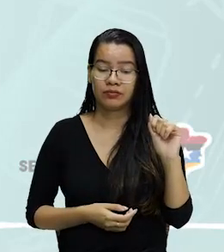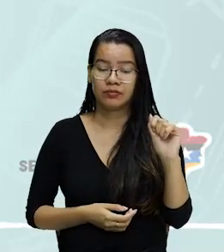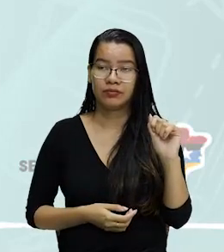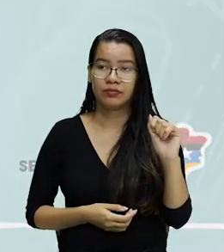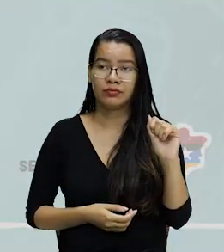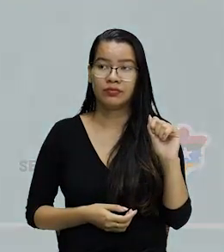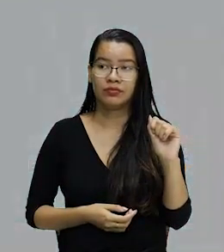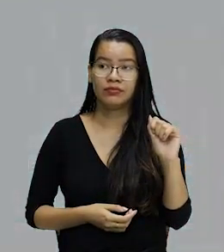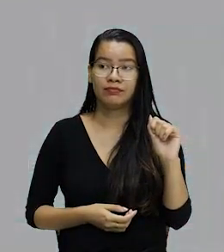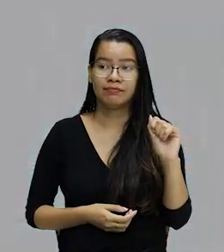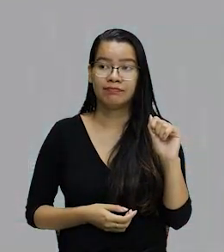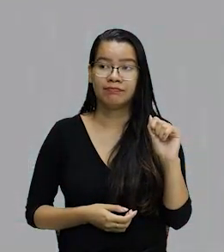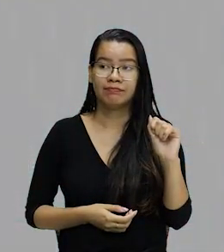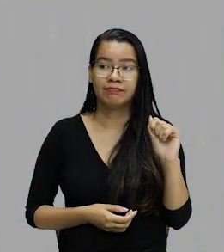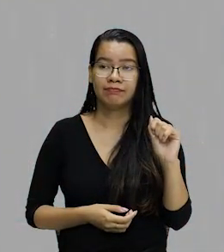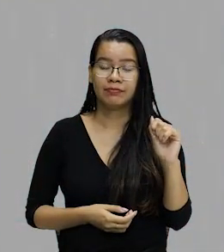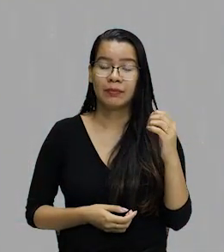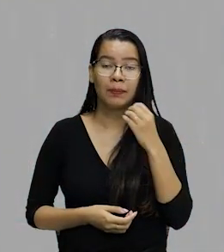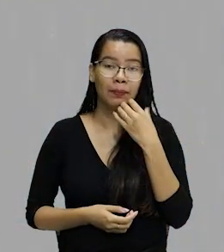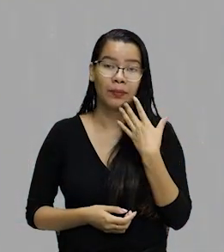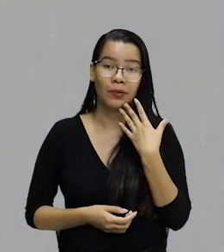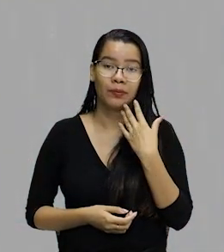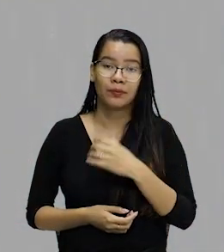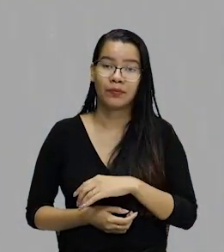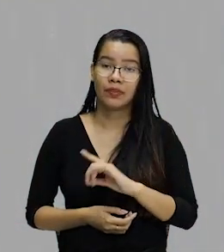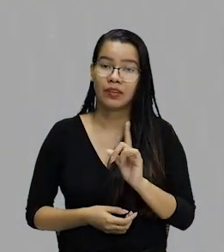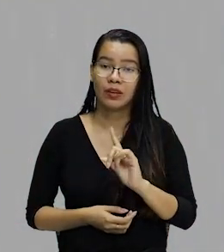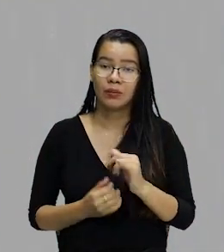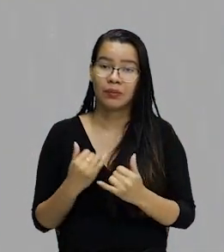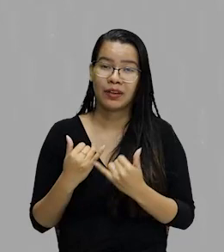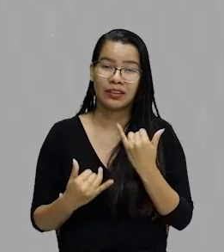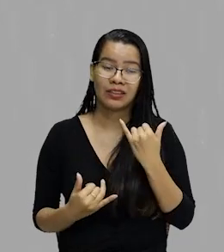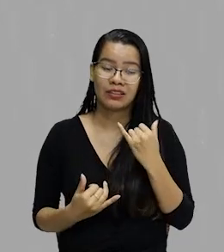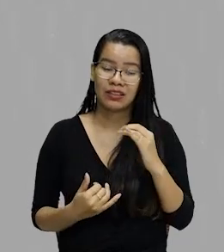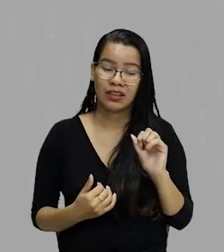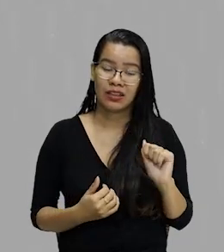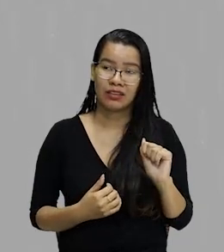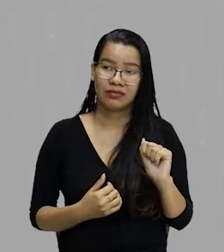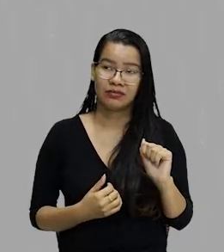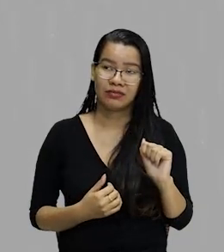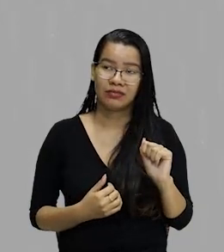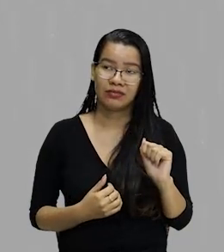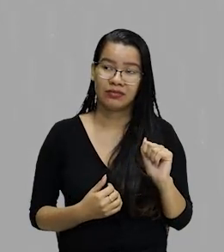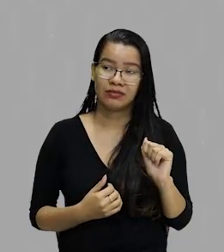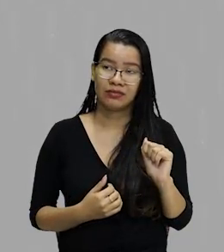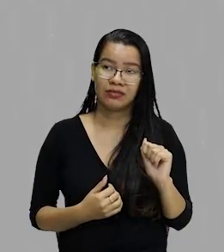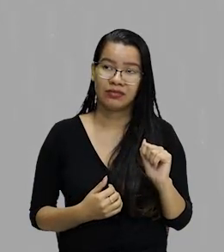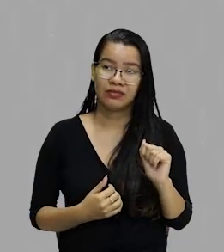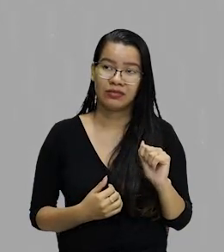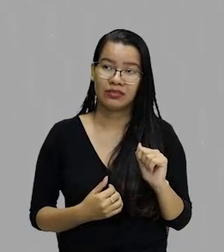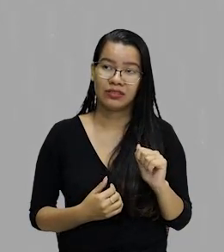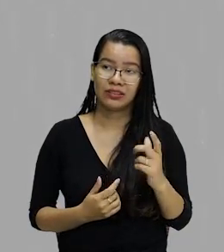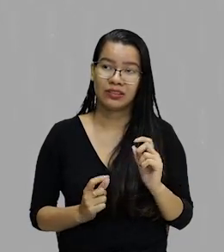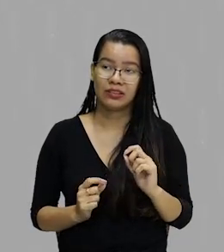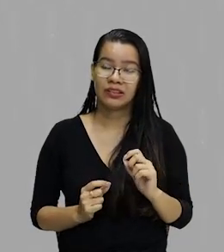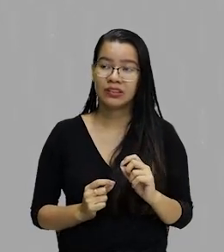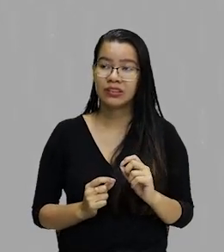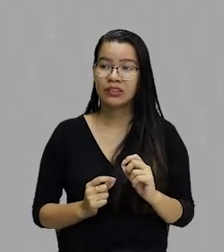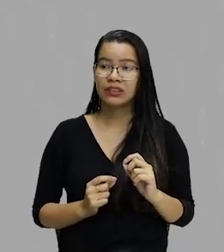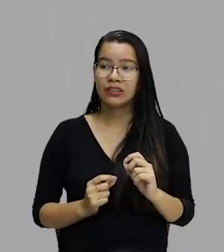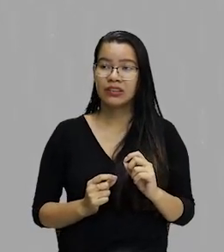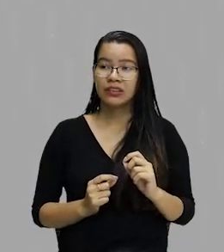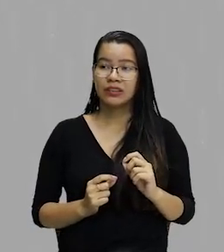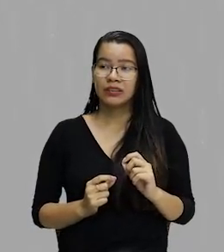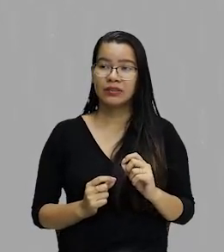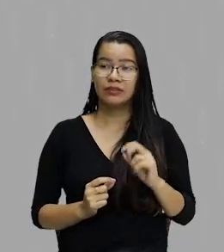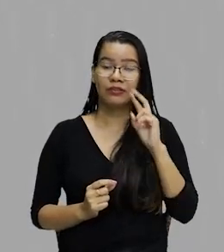lucro econômico. Bom, não parece muito bem isso. Preencher o que é buscado pelo comando da questão. Ó, observe